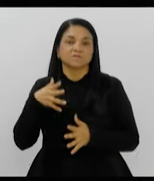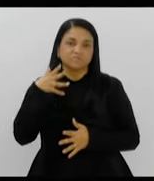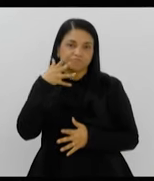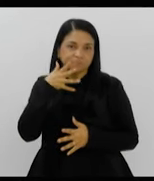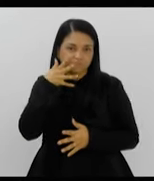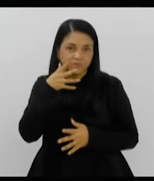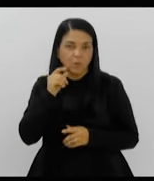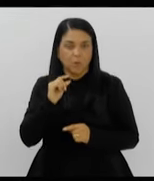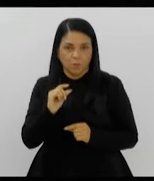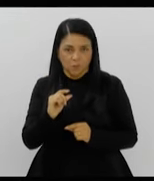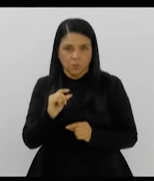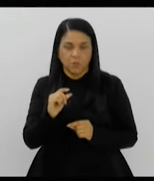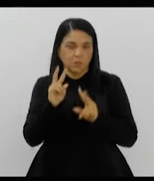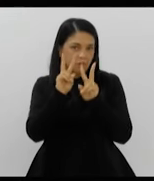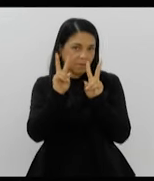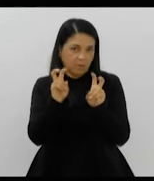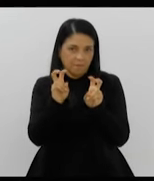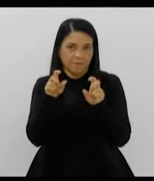respeito